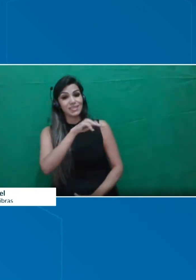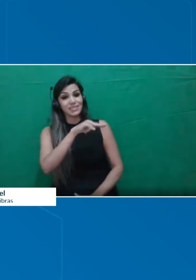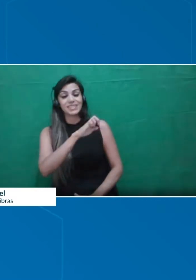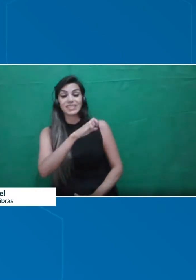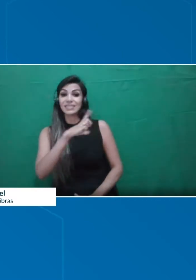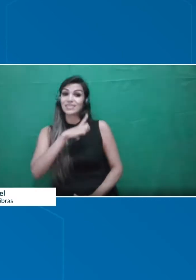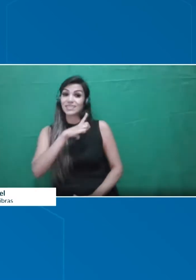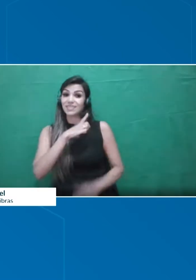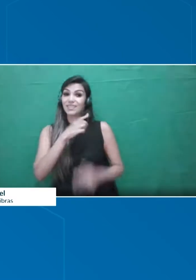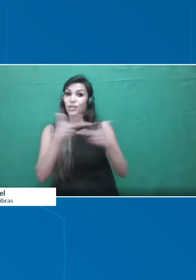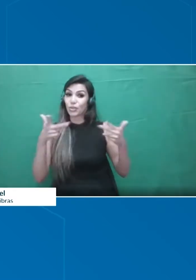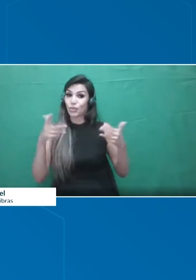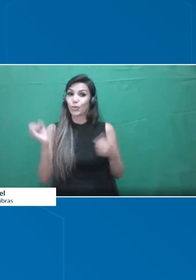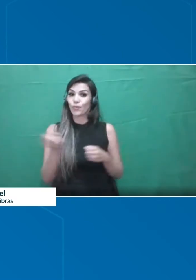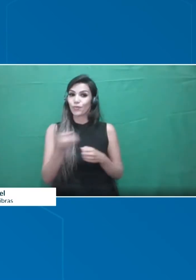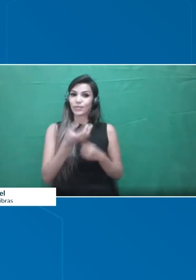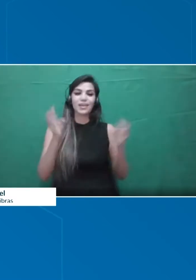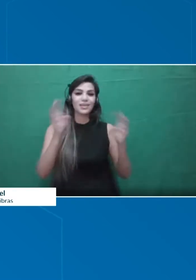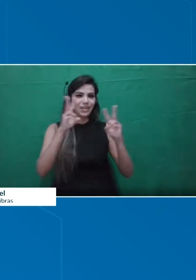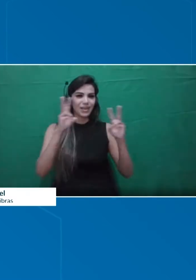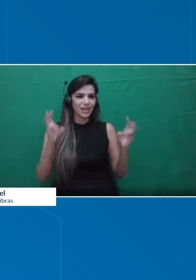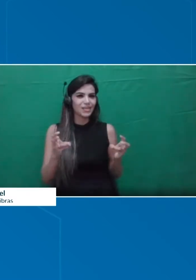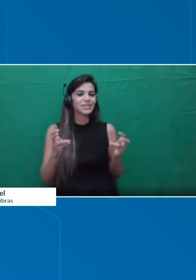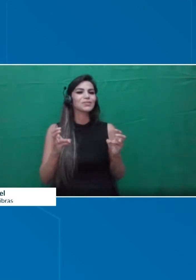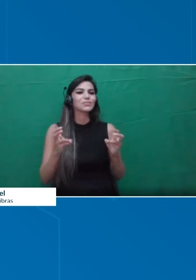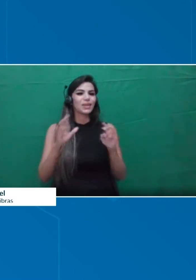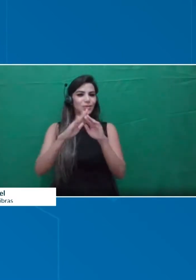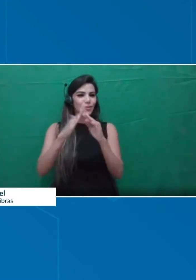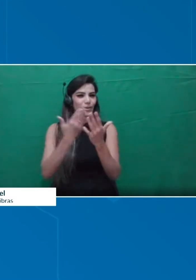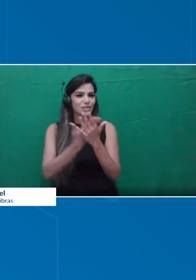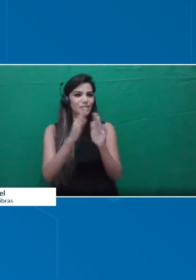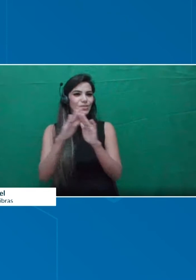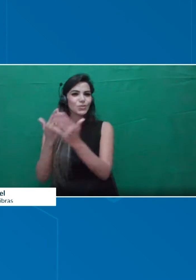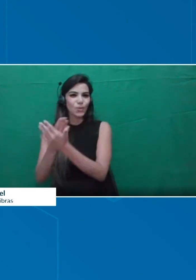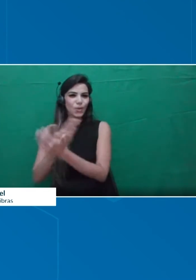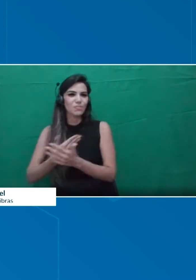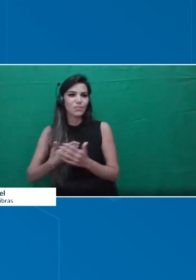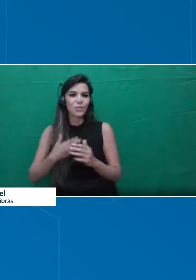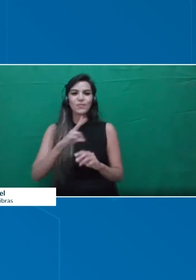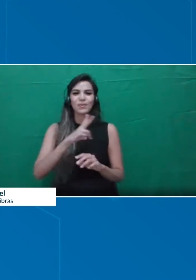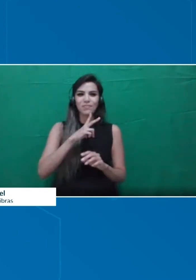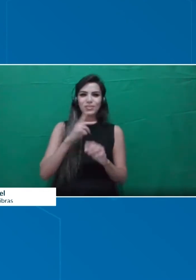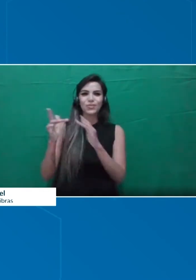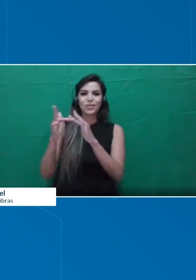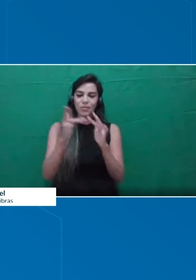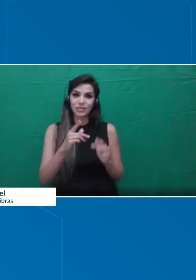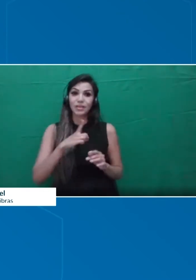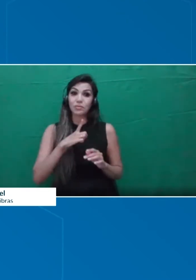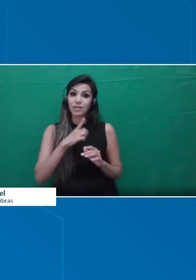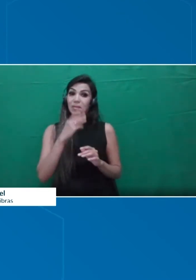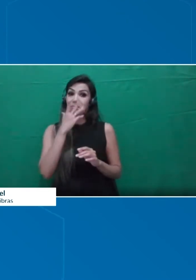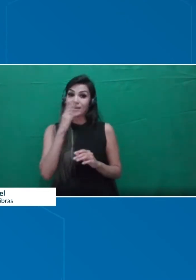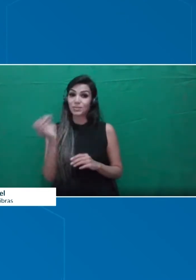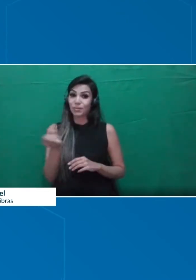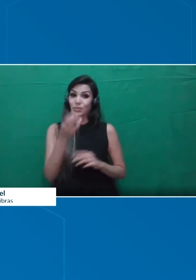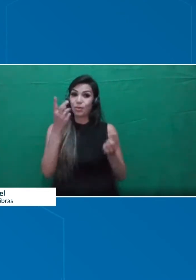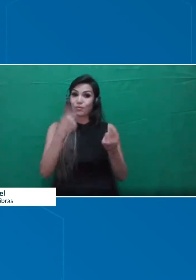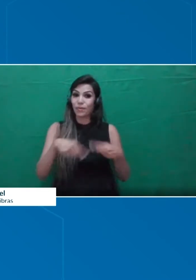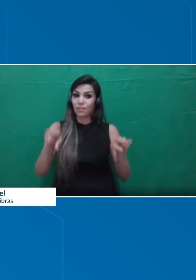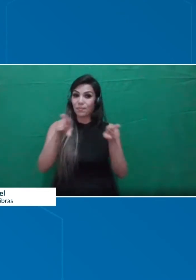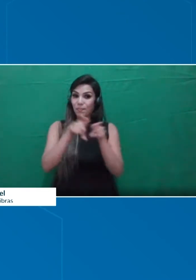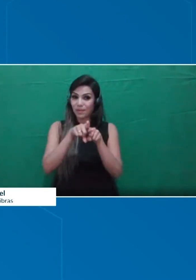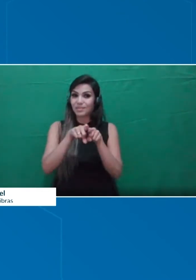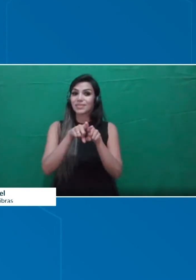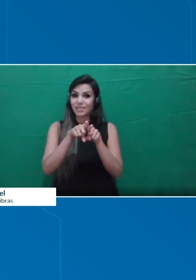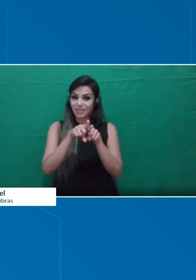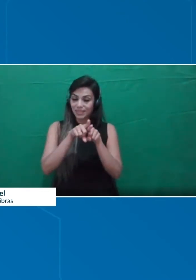falar alguma coisa. Está sendo desenhada uma parceria muito inovadora e muito importante nessa